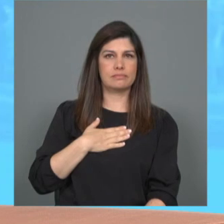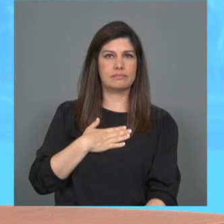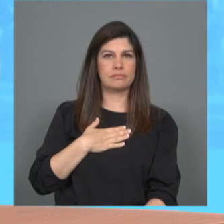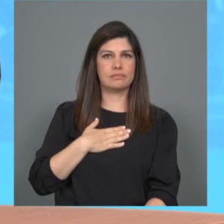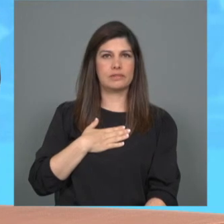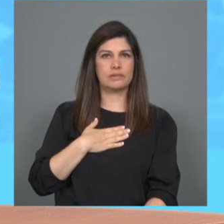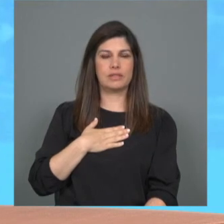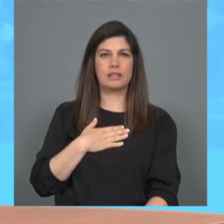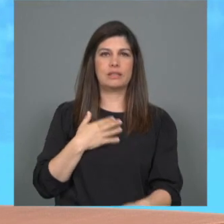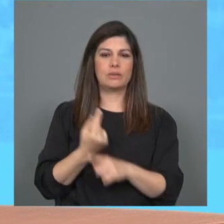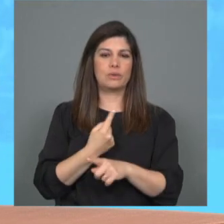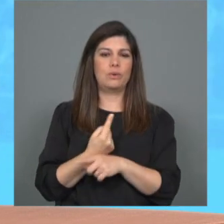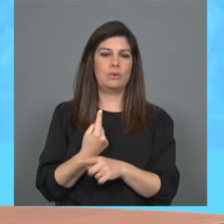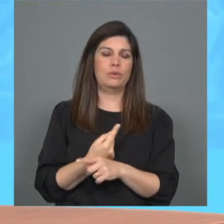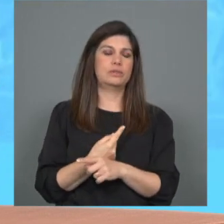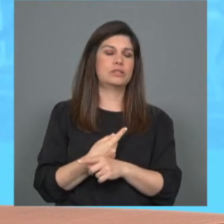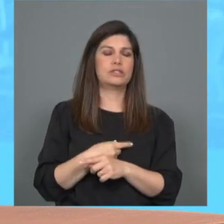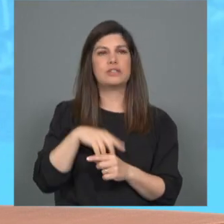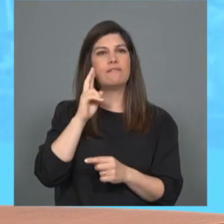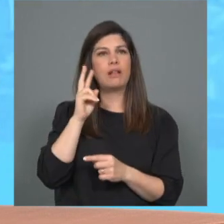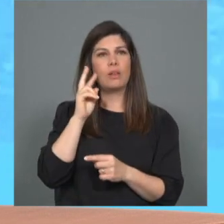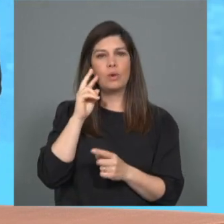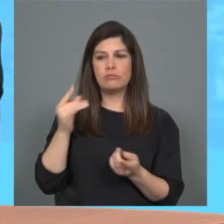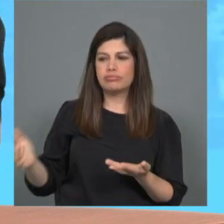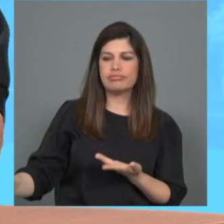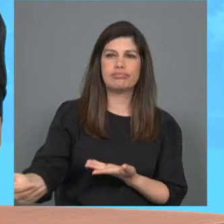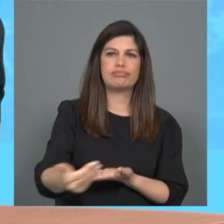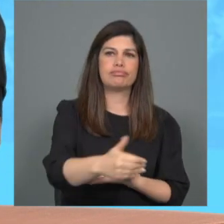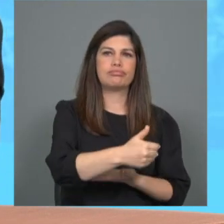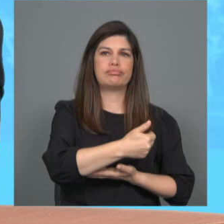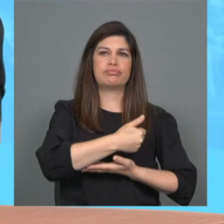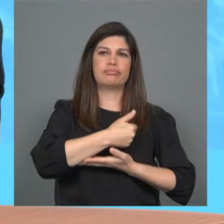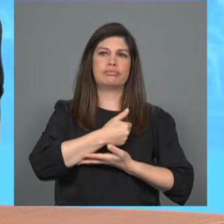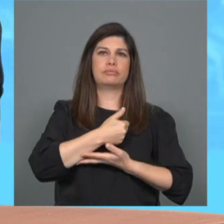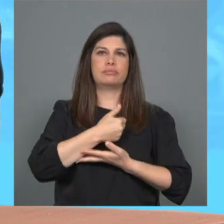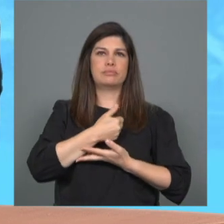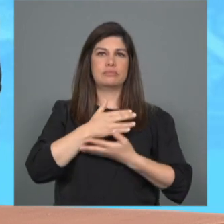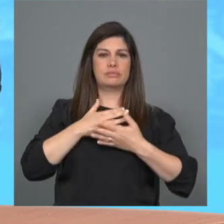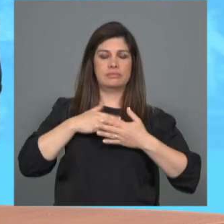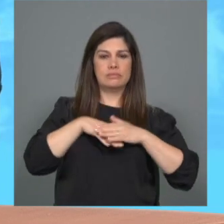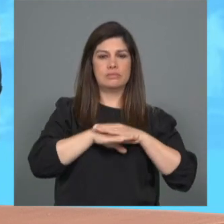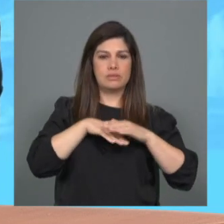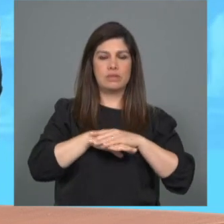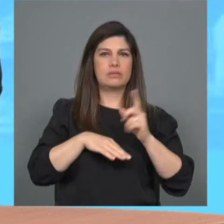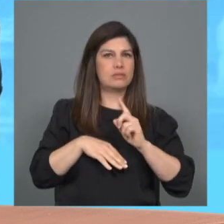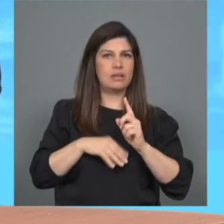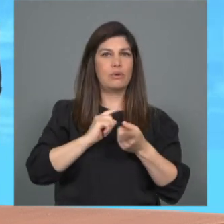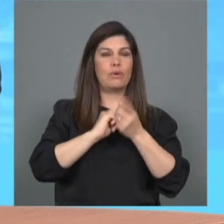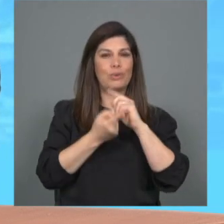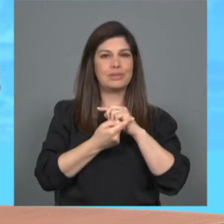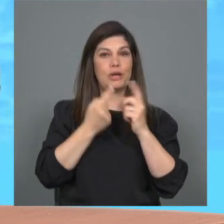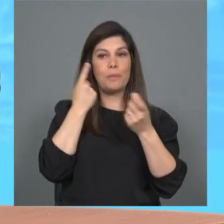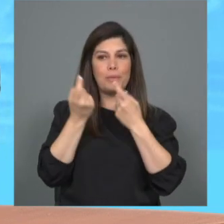acumular tesouros na terra, onde as traças, os bichos corroem. Procurai tesouros no